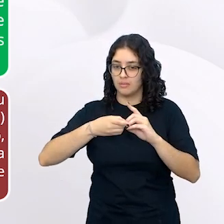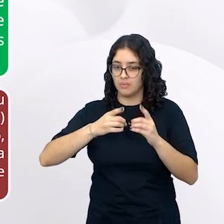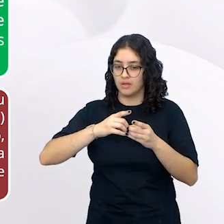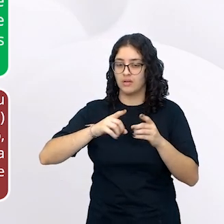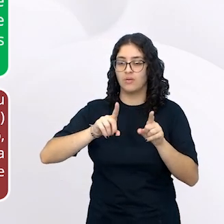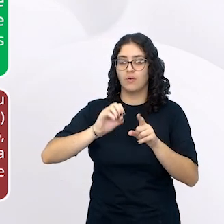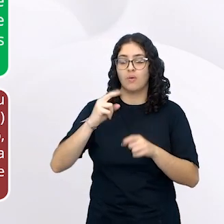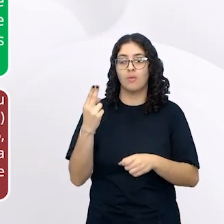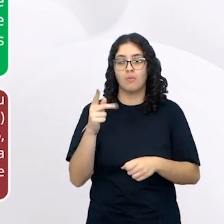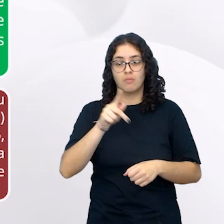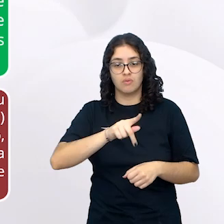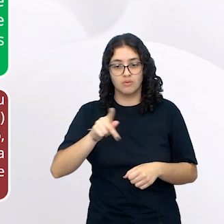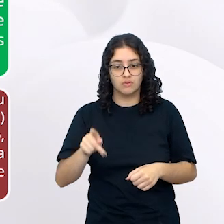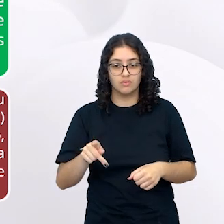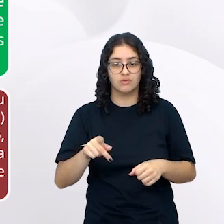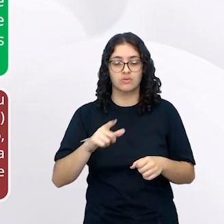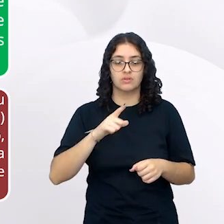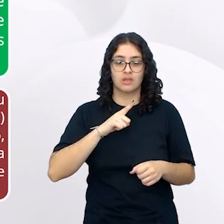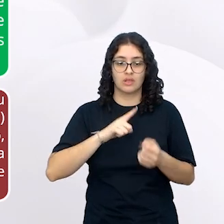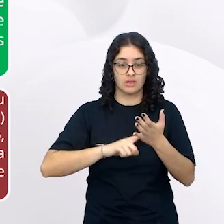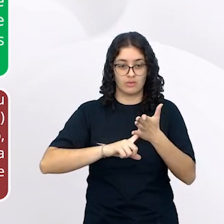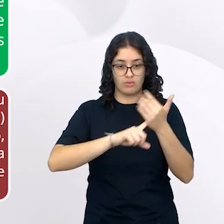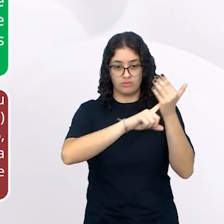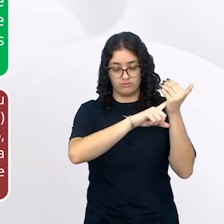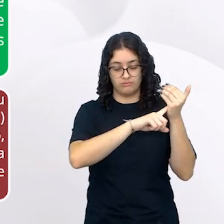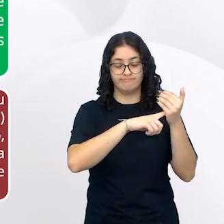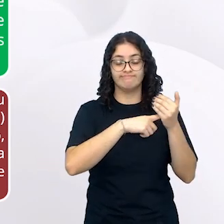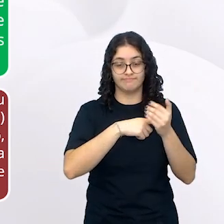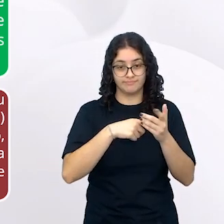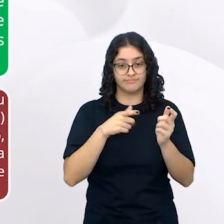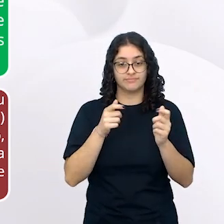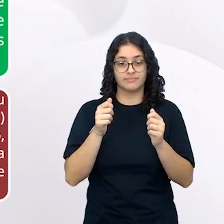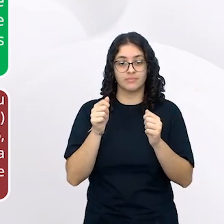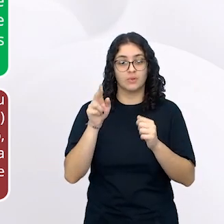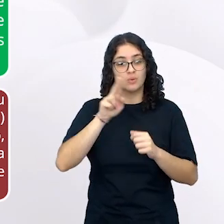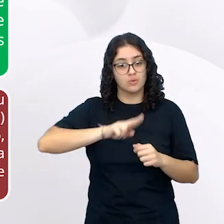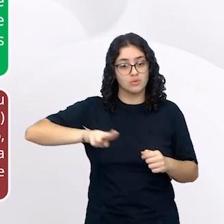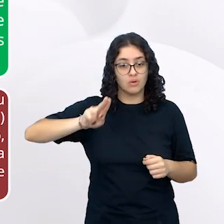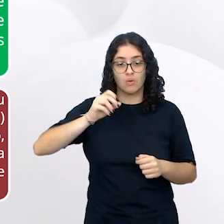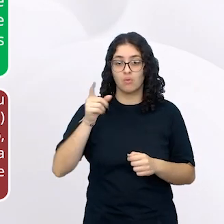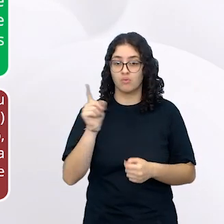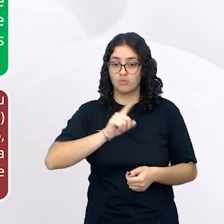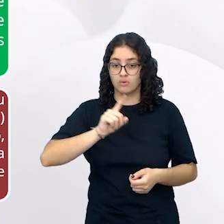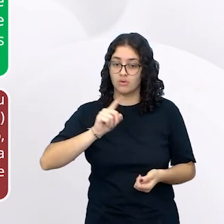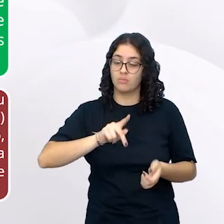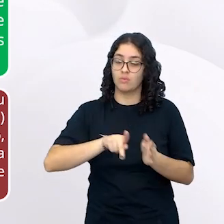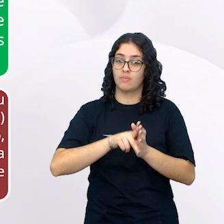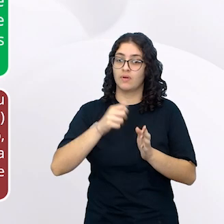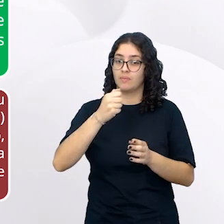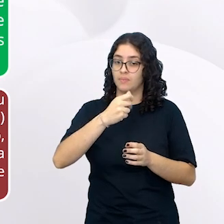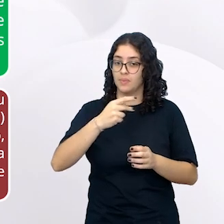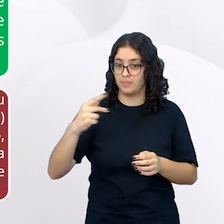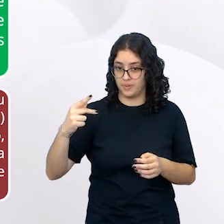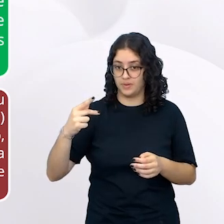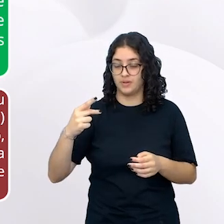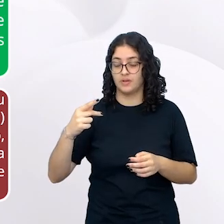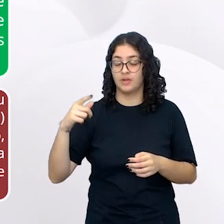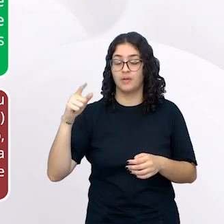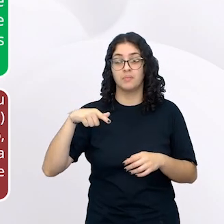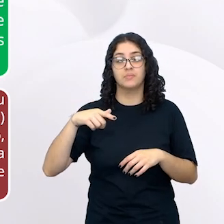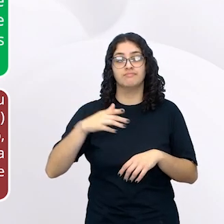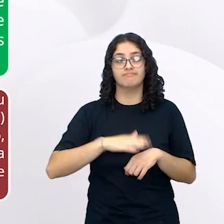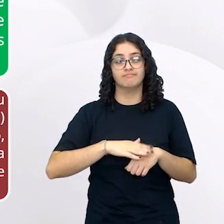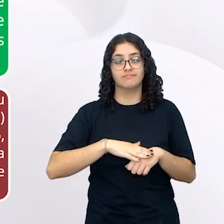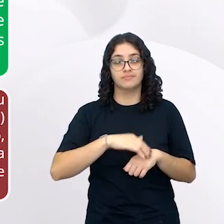ou professores tecnológicos, né, com ou sem o uso de dispositivos e aplicativos digitais, utilizando